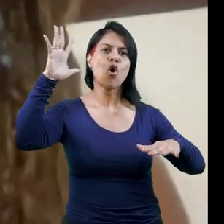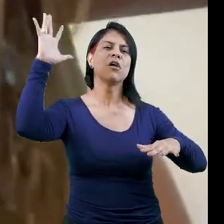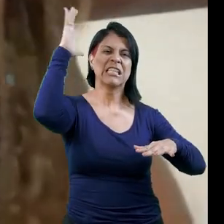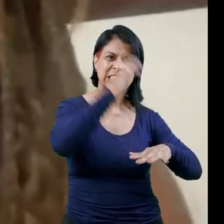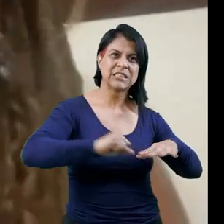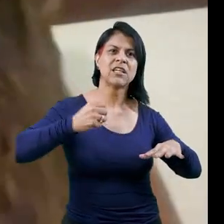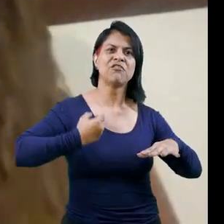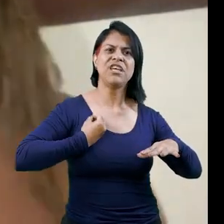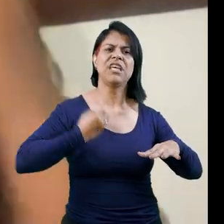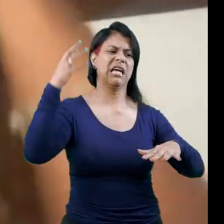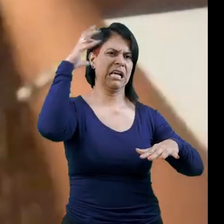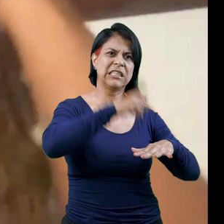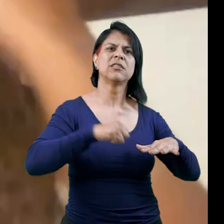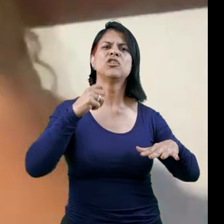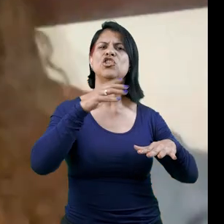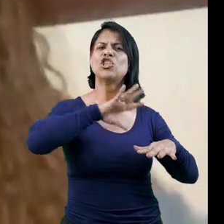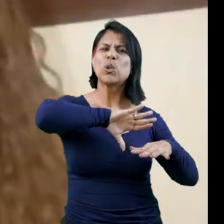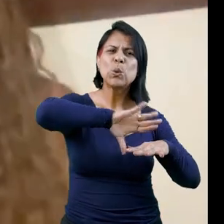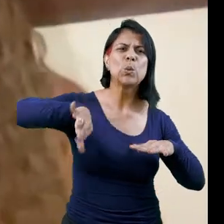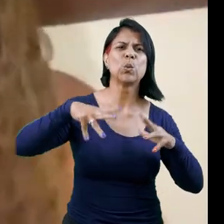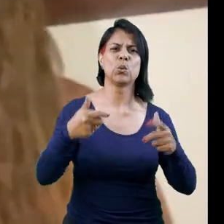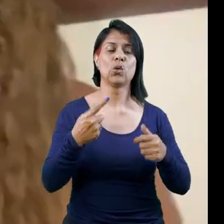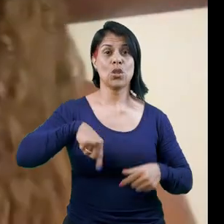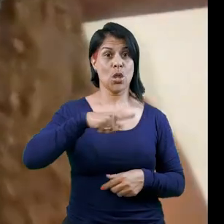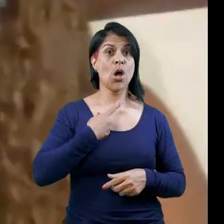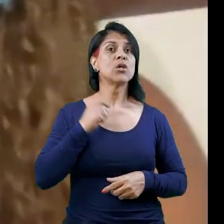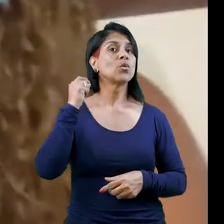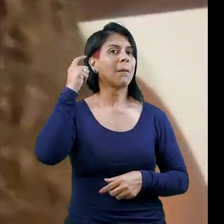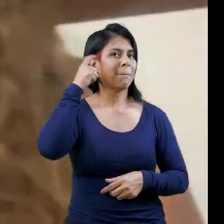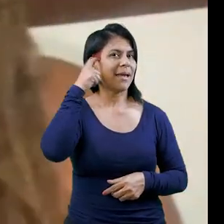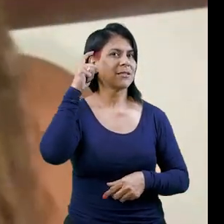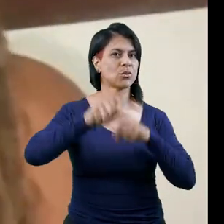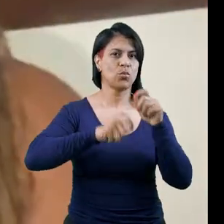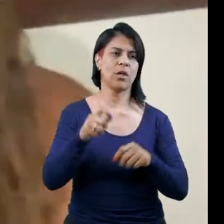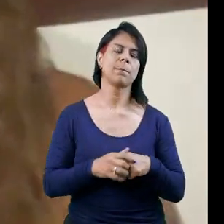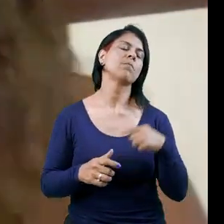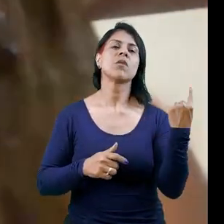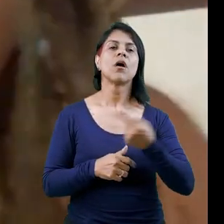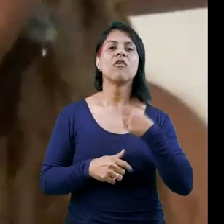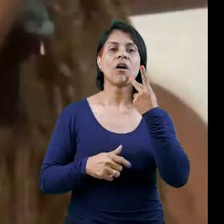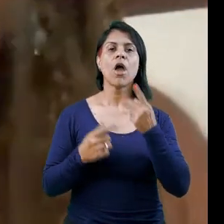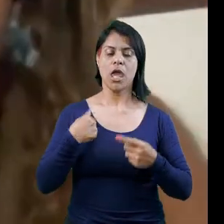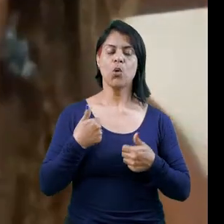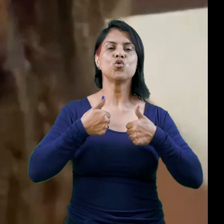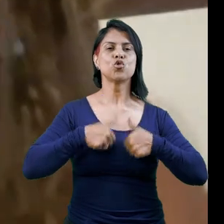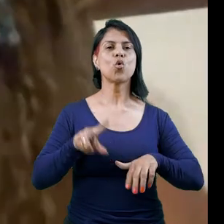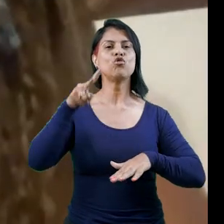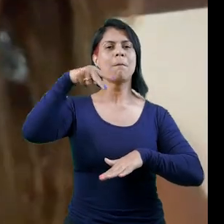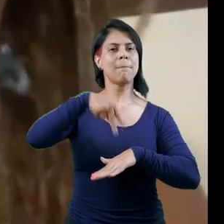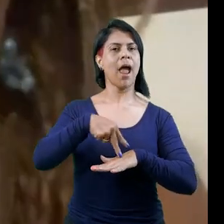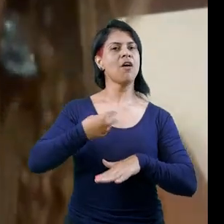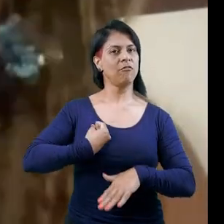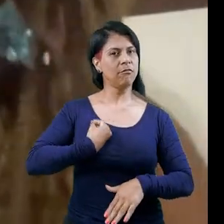sonhos, vidas. Então, quando a gente fala, quando eu falo, olha, eu estou de pé, hoje eu estou viva, eu